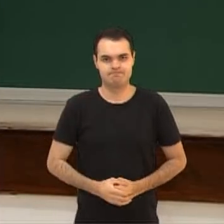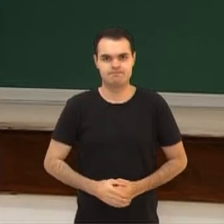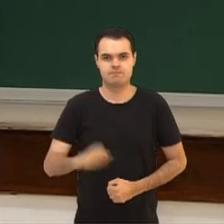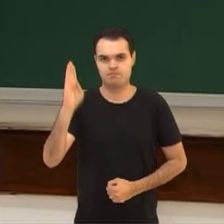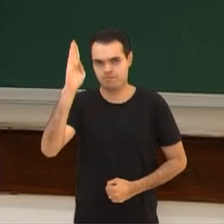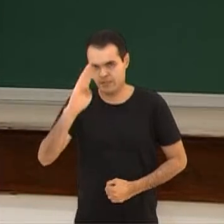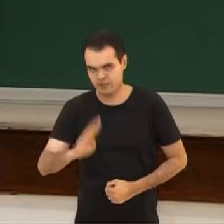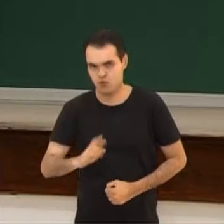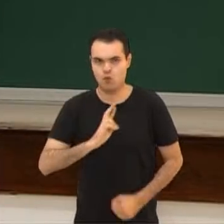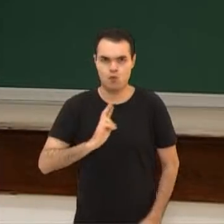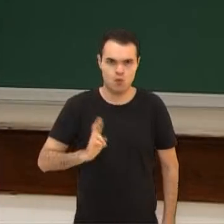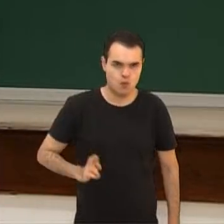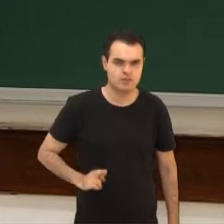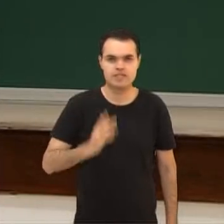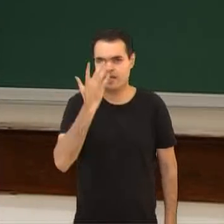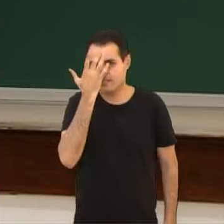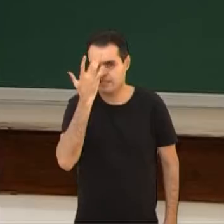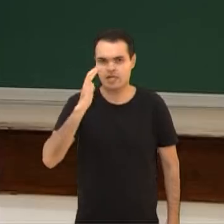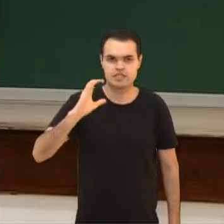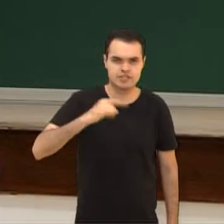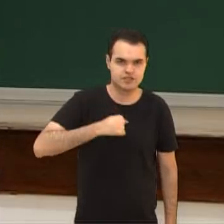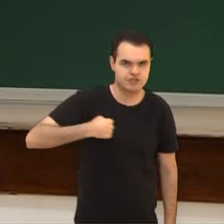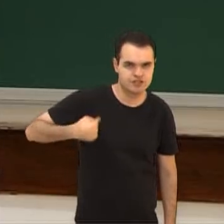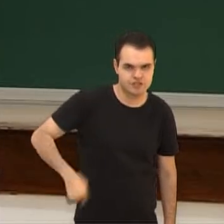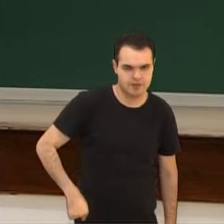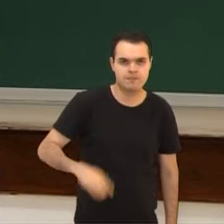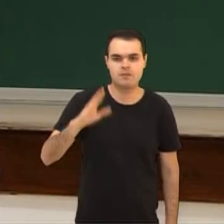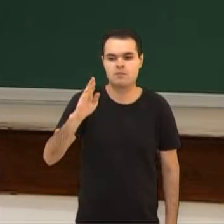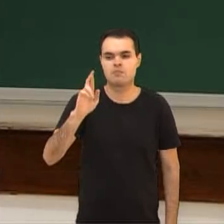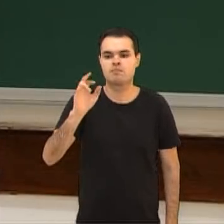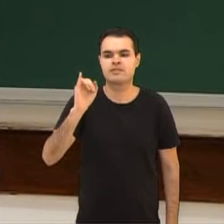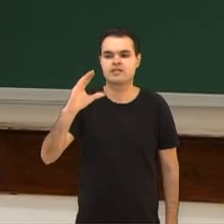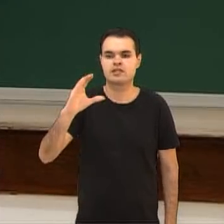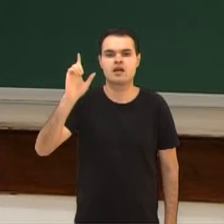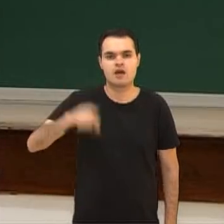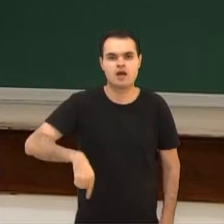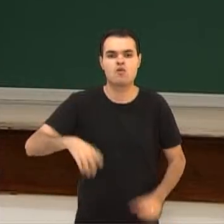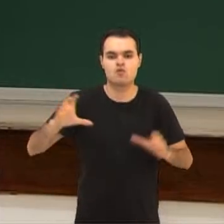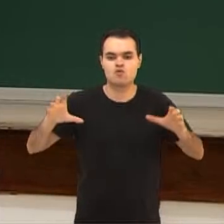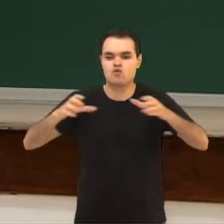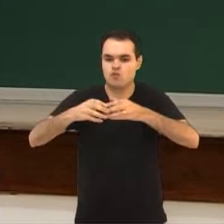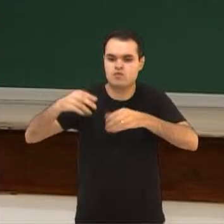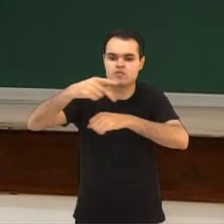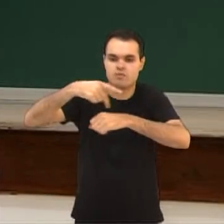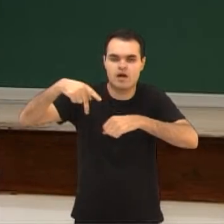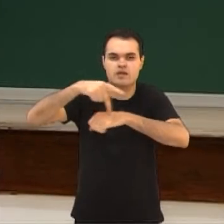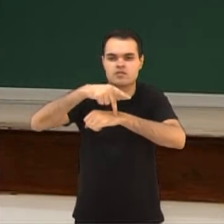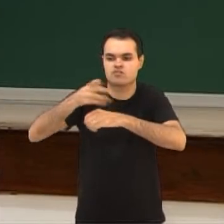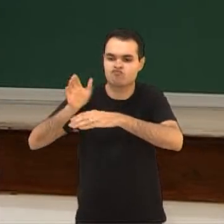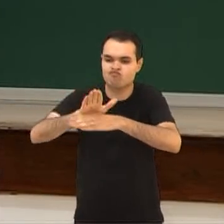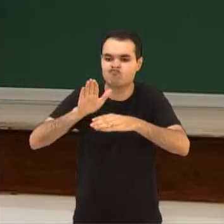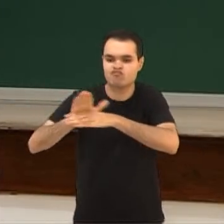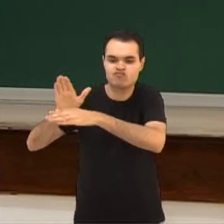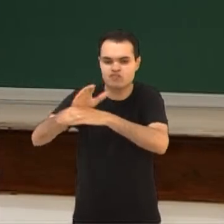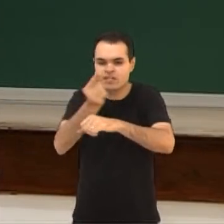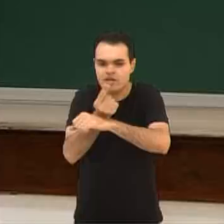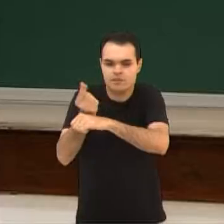Brasil, Rússia, Índia, China, BRIC, que é um grupo de países emergentes aí, de ajuda econômica,